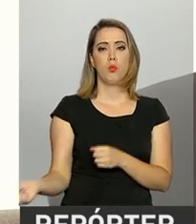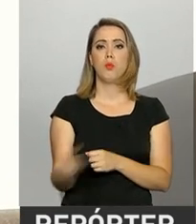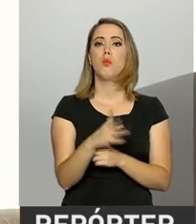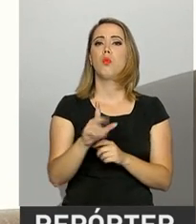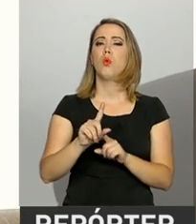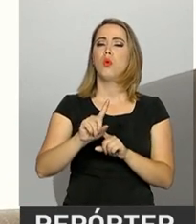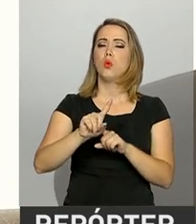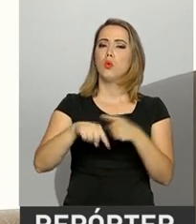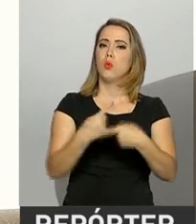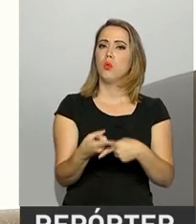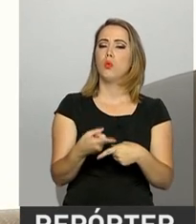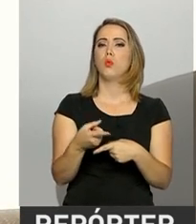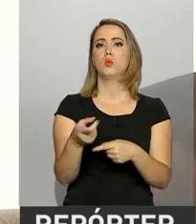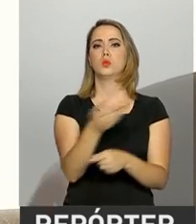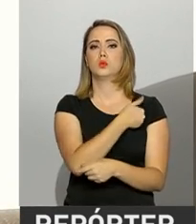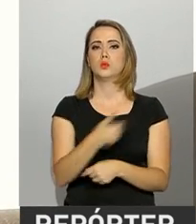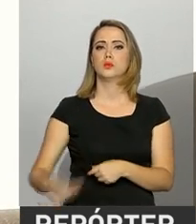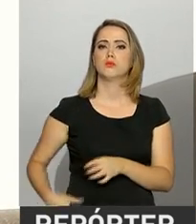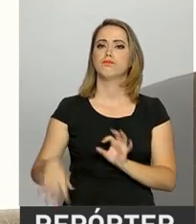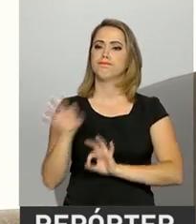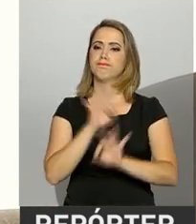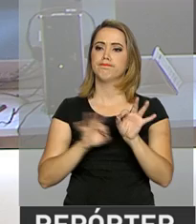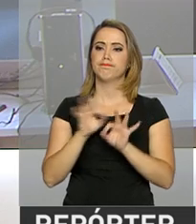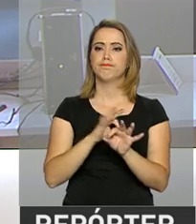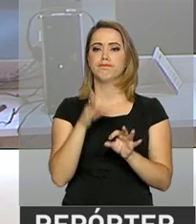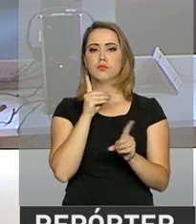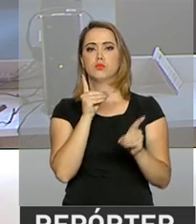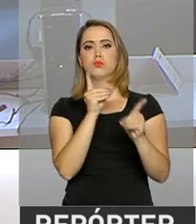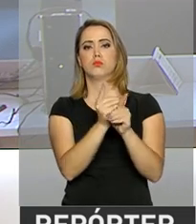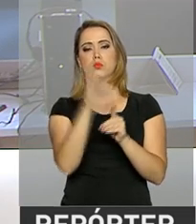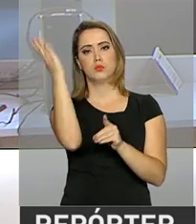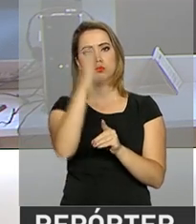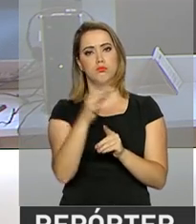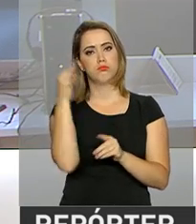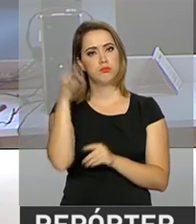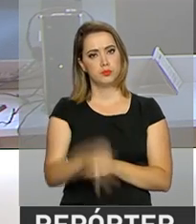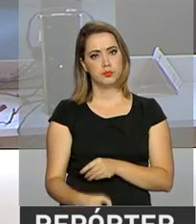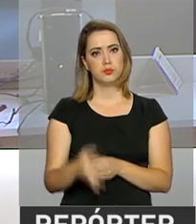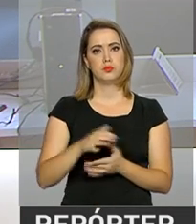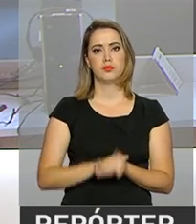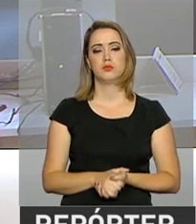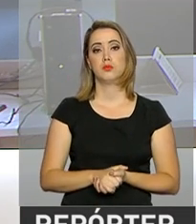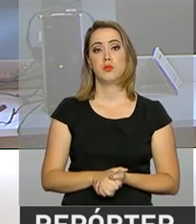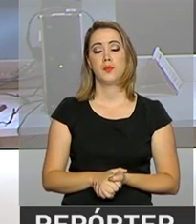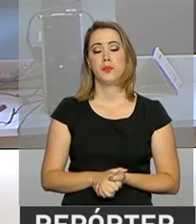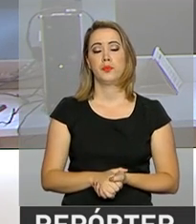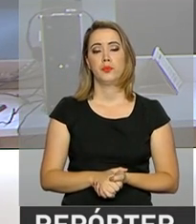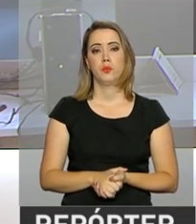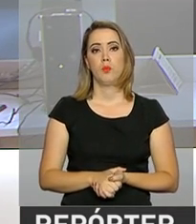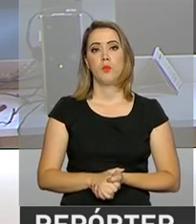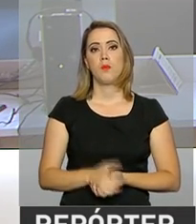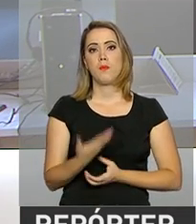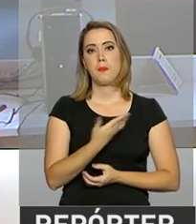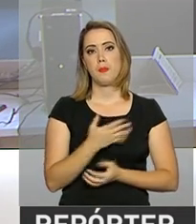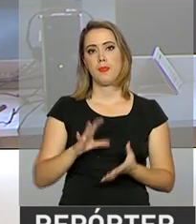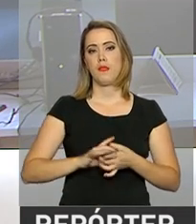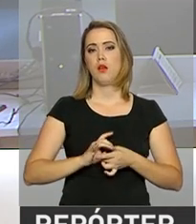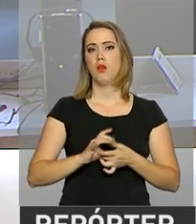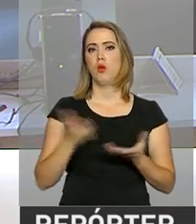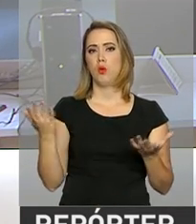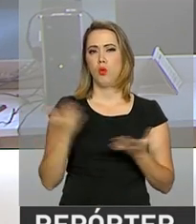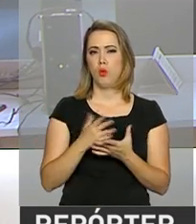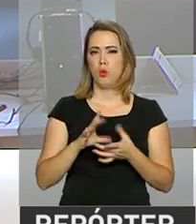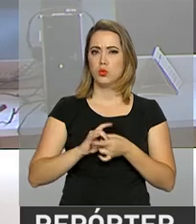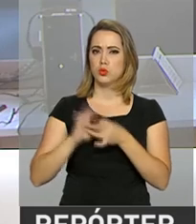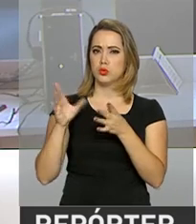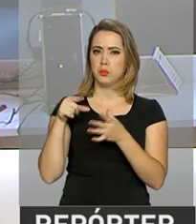arrumado para fazê-lo crescer cada vez mais e foi liberado hoje pelo Ministério do Trabalho o lote de pagamento do